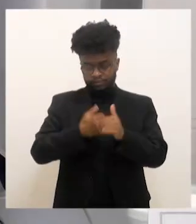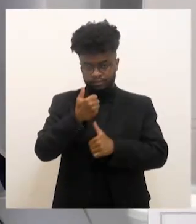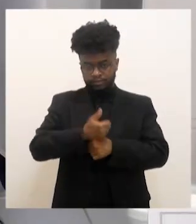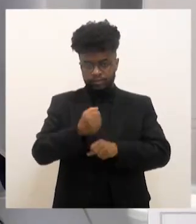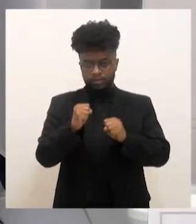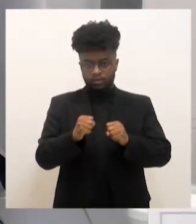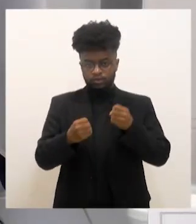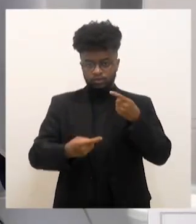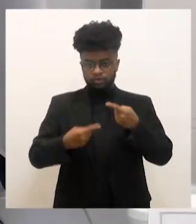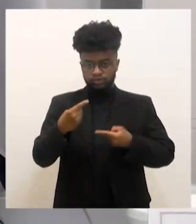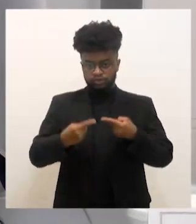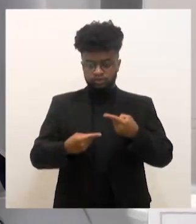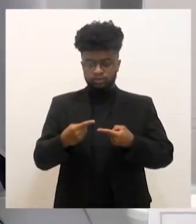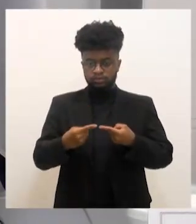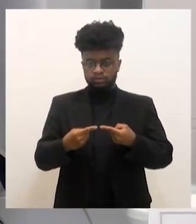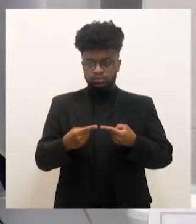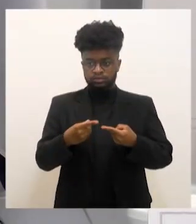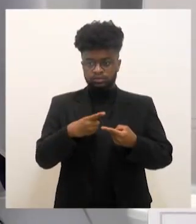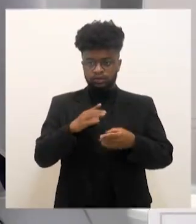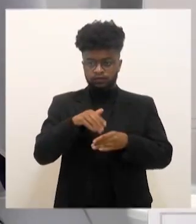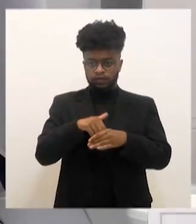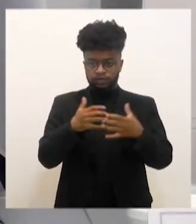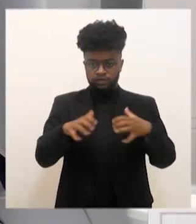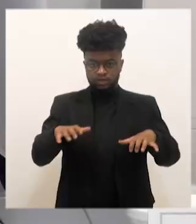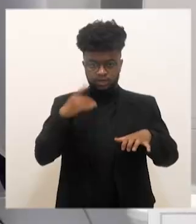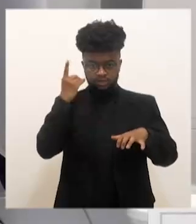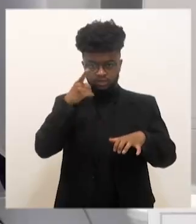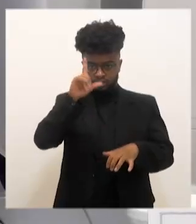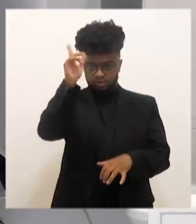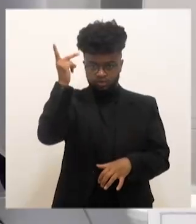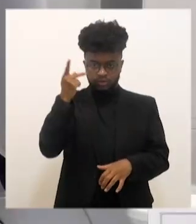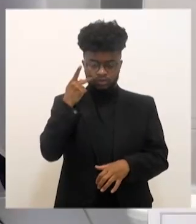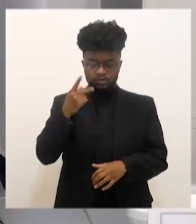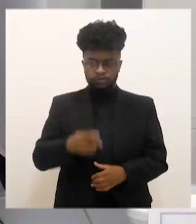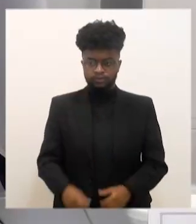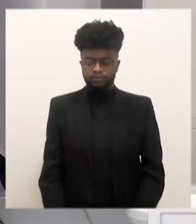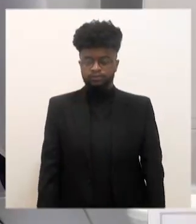Em discussão. Há um voto em separado, deputado Luiz Paulo?